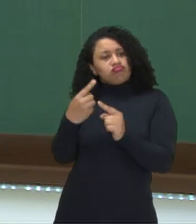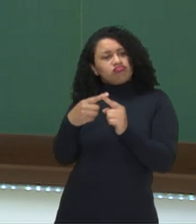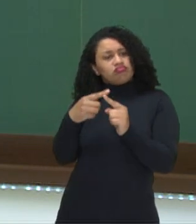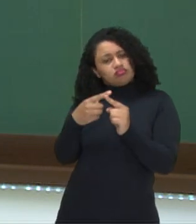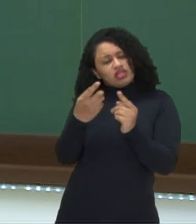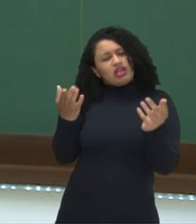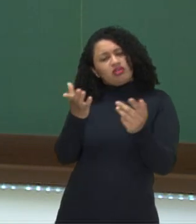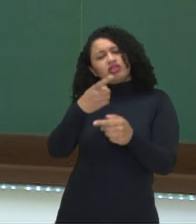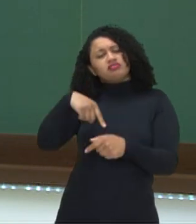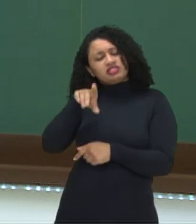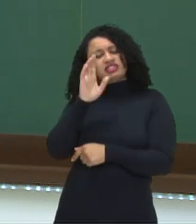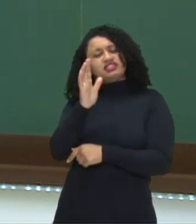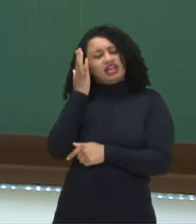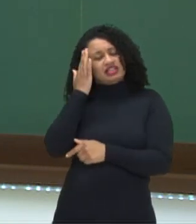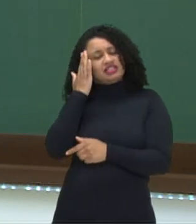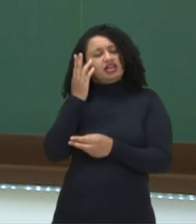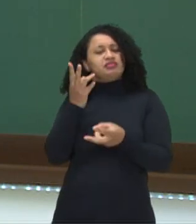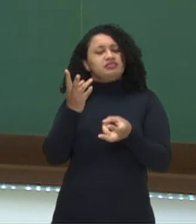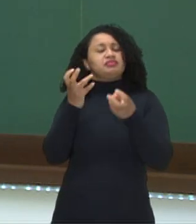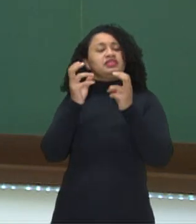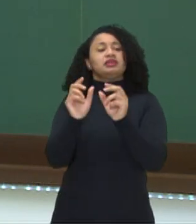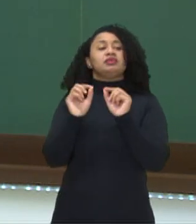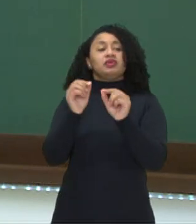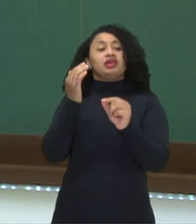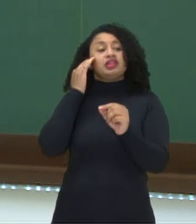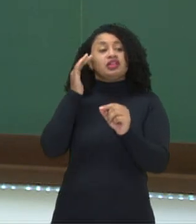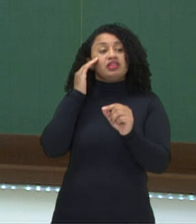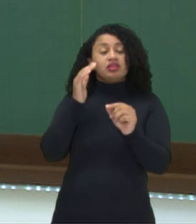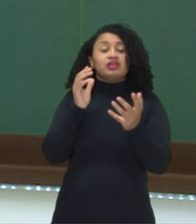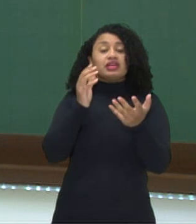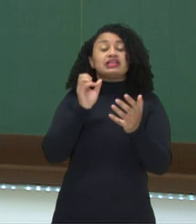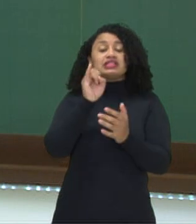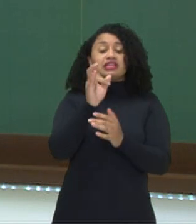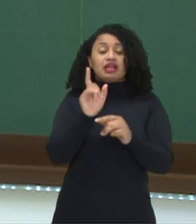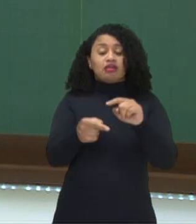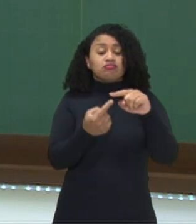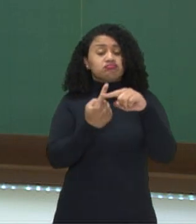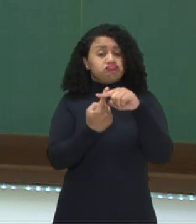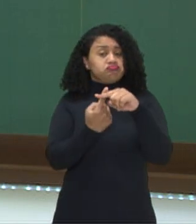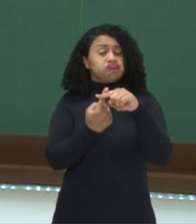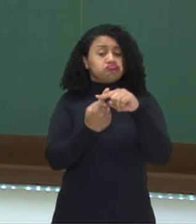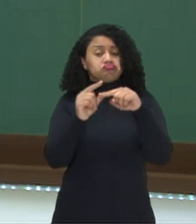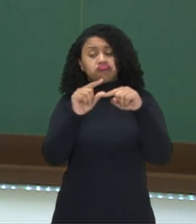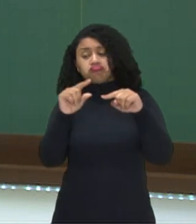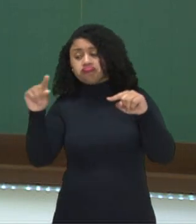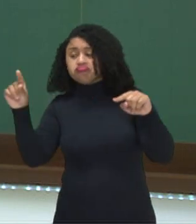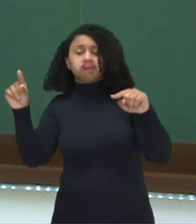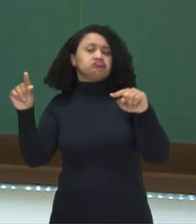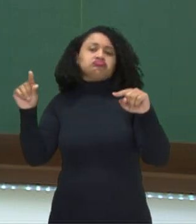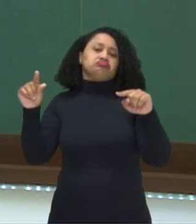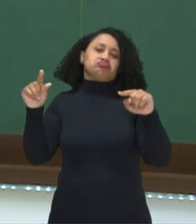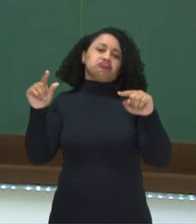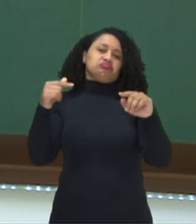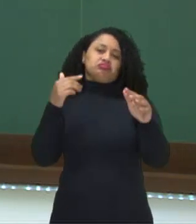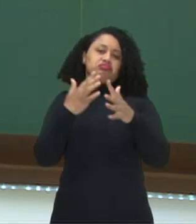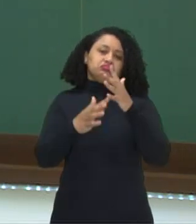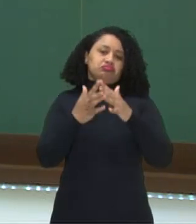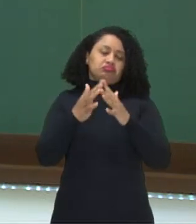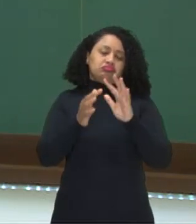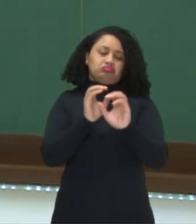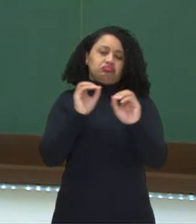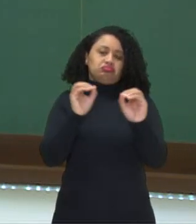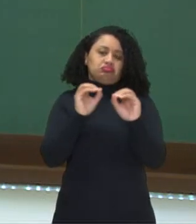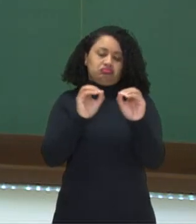do campeonato você já sacou, né? Você já entendeu que o sinal positivo, a soma, não interfere